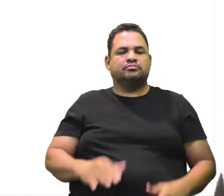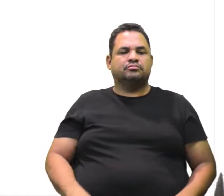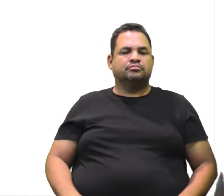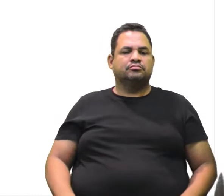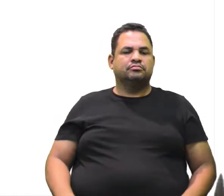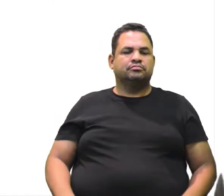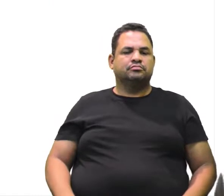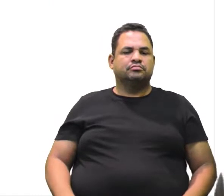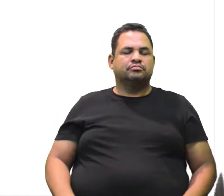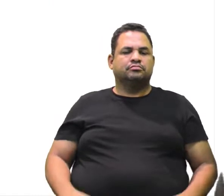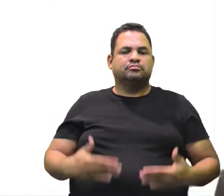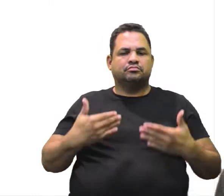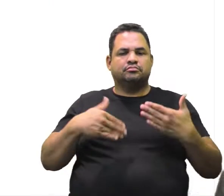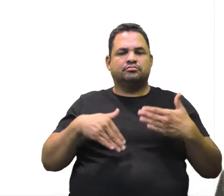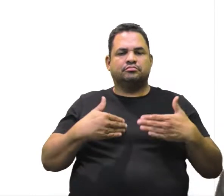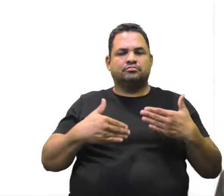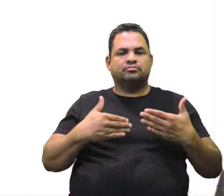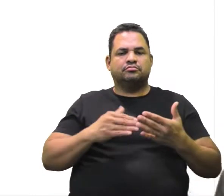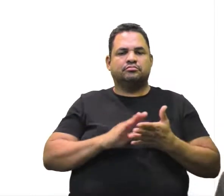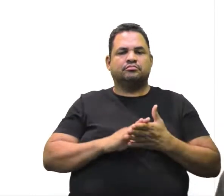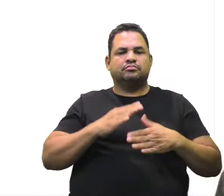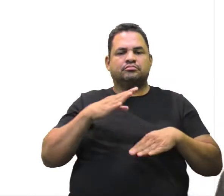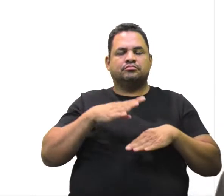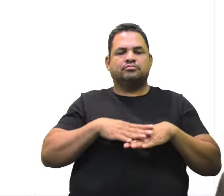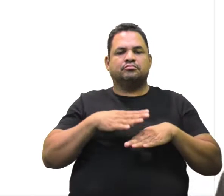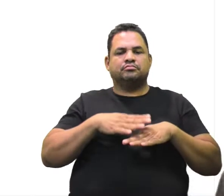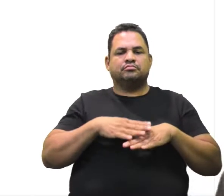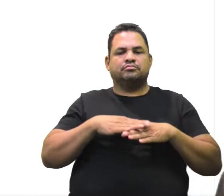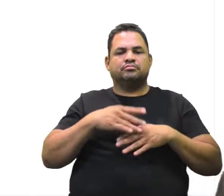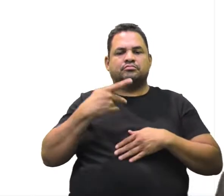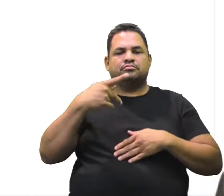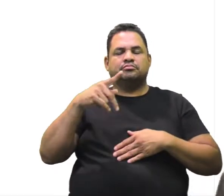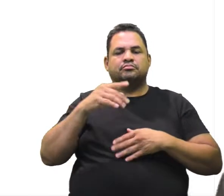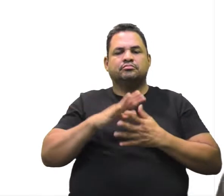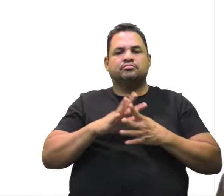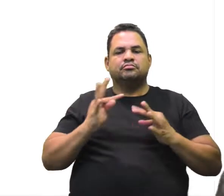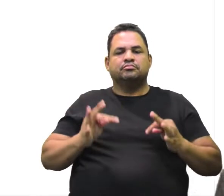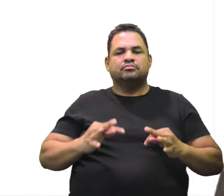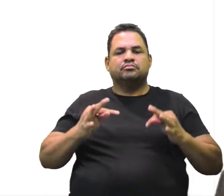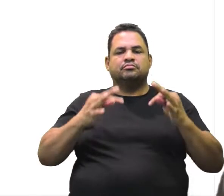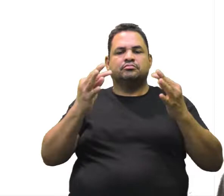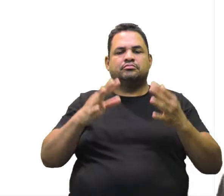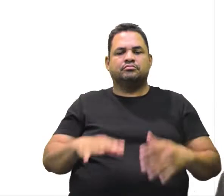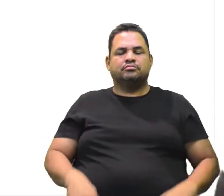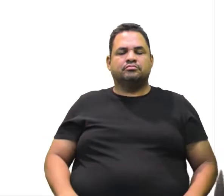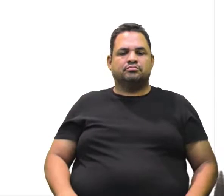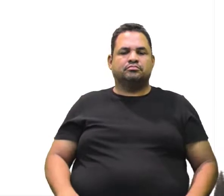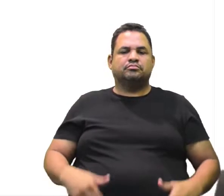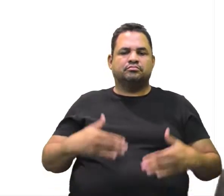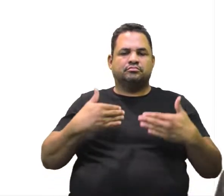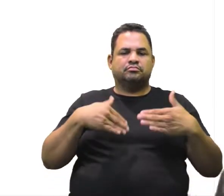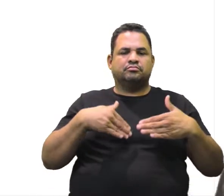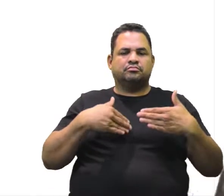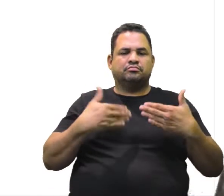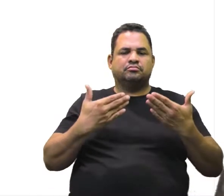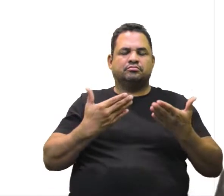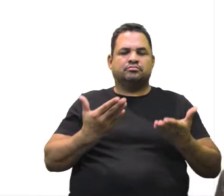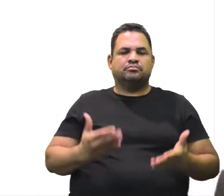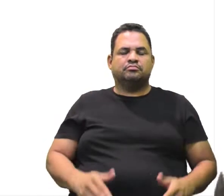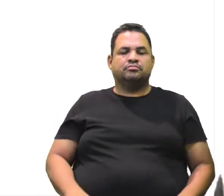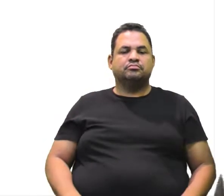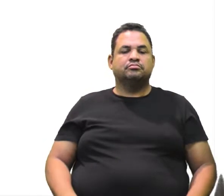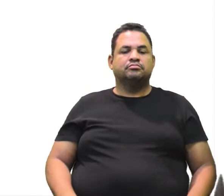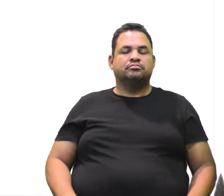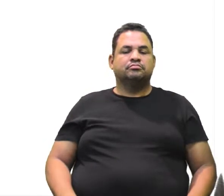bom? Provas de matemática e suas tecnologias. A prova, digamos